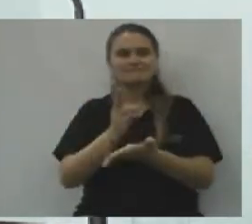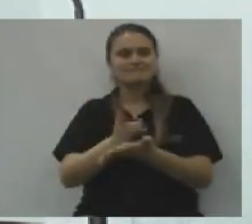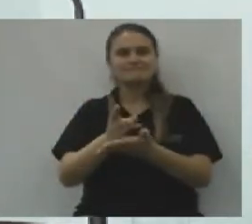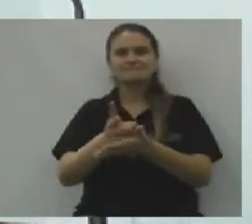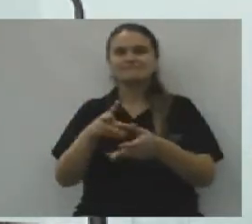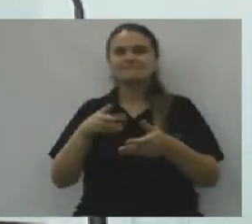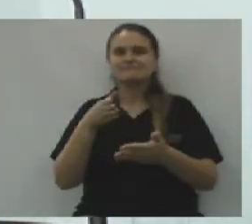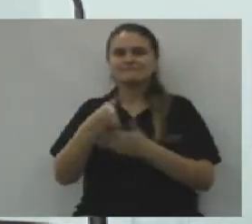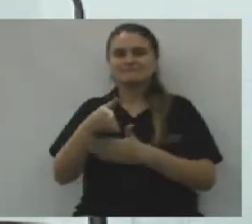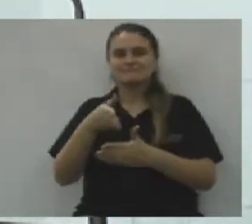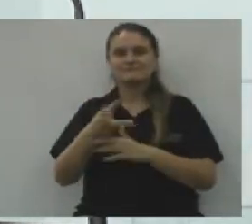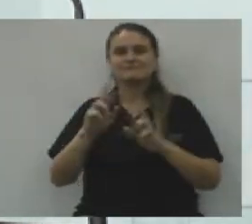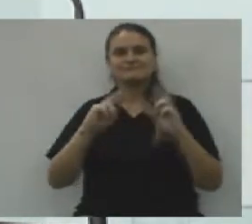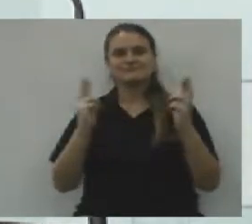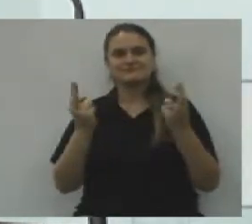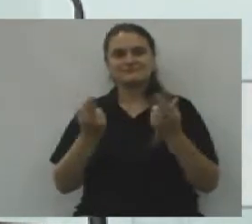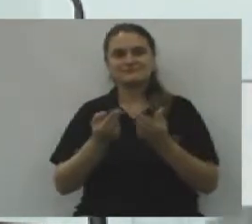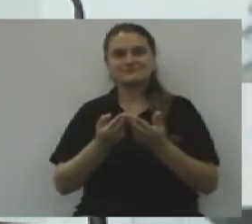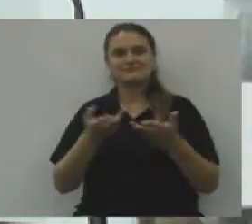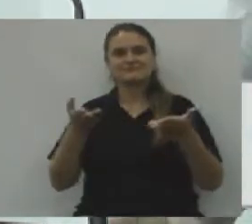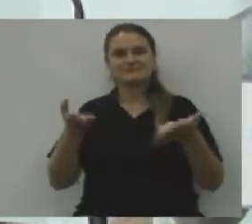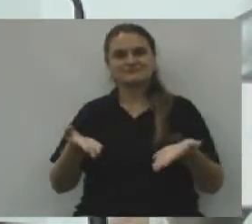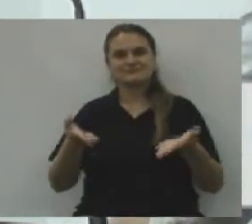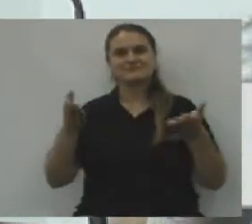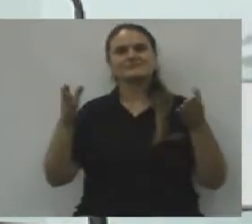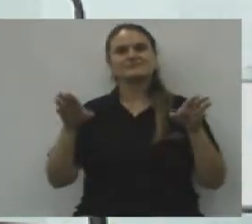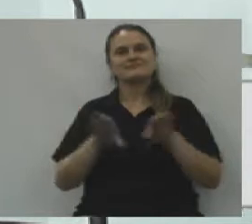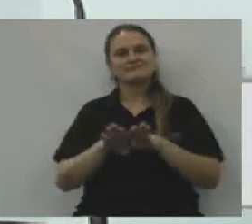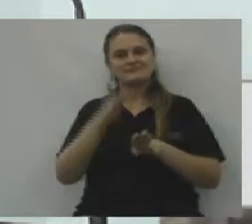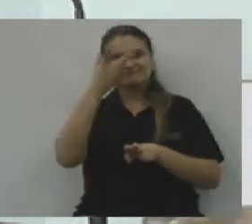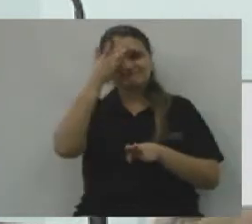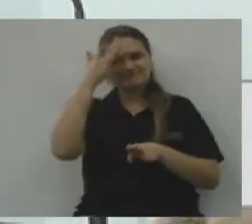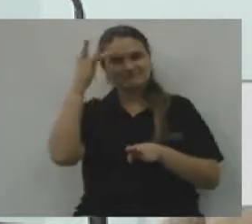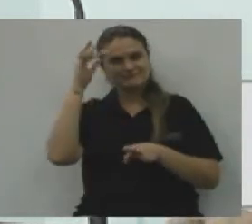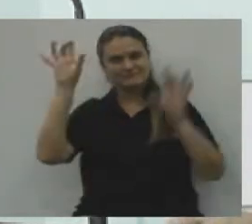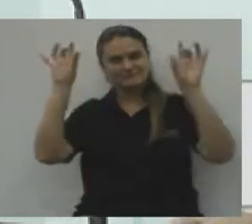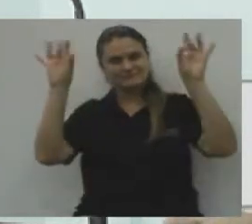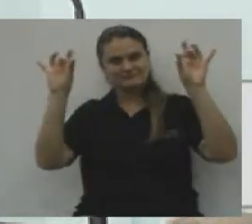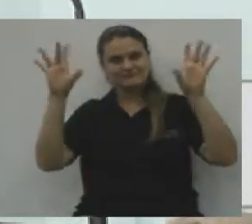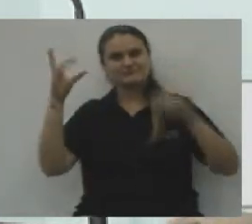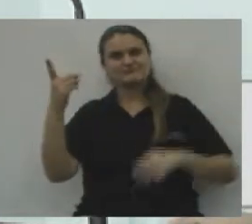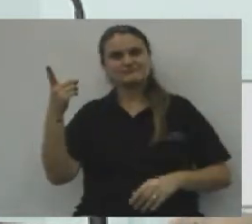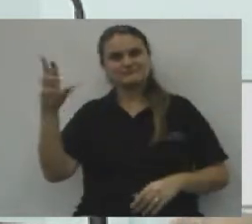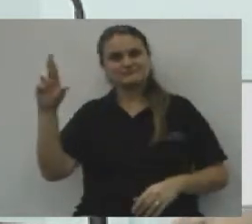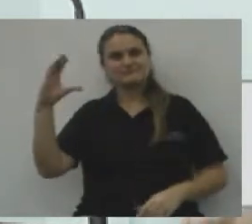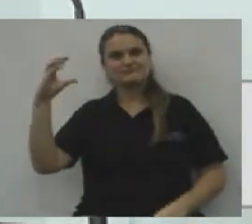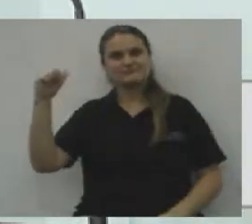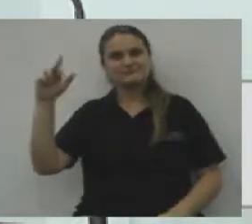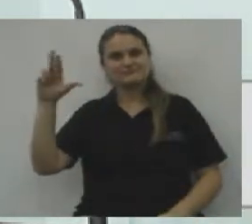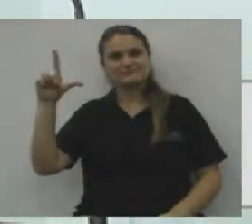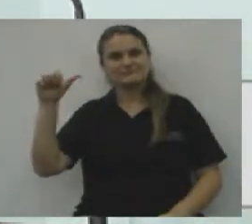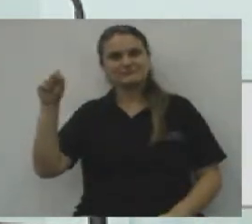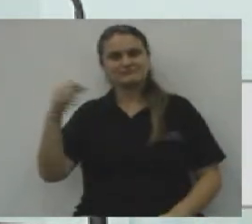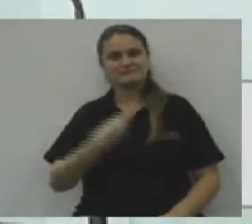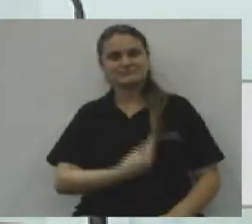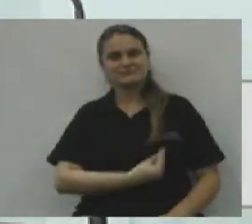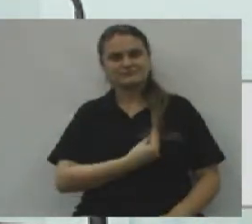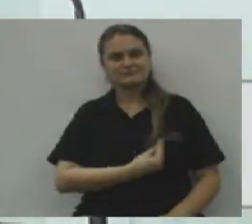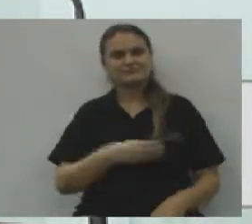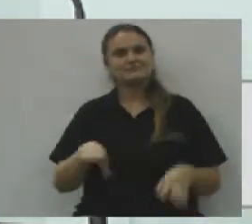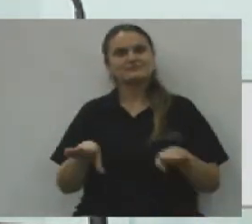prestigia na noite de hoje, de forma especial ao Dr. Carlos, pela sua presença